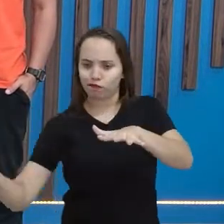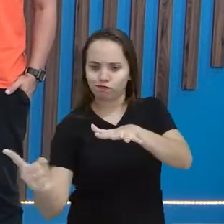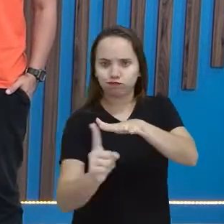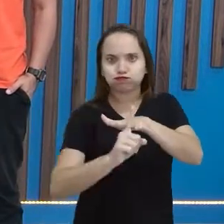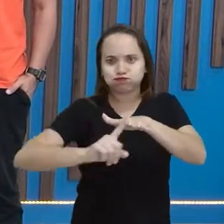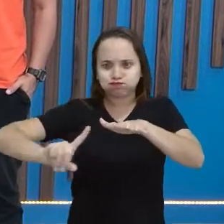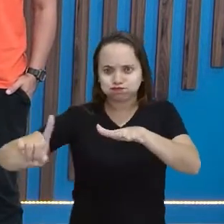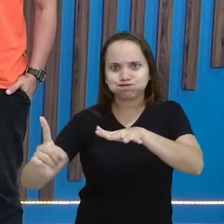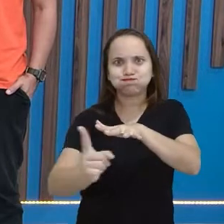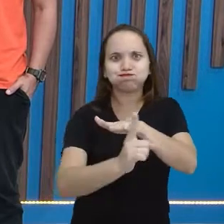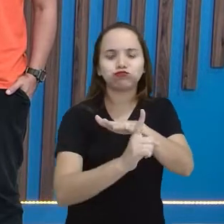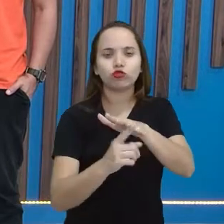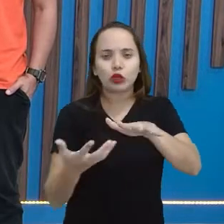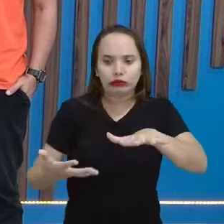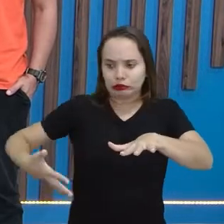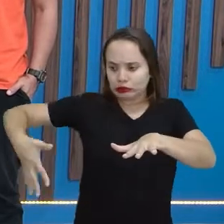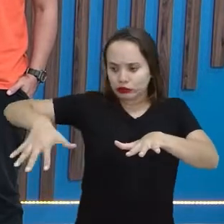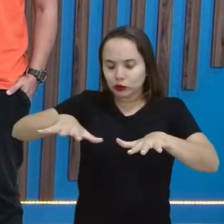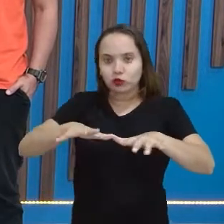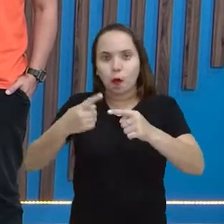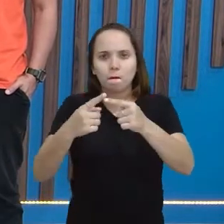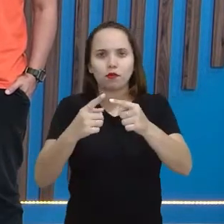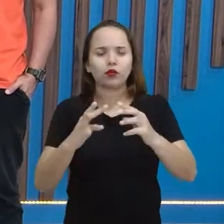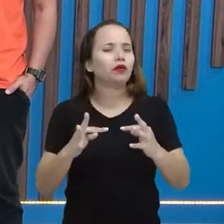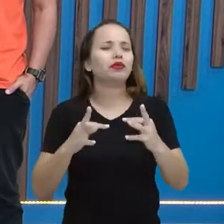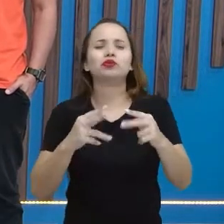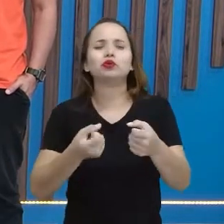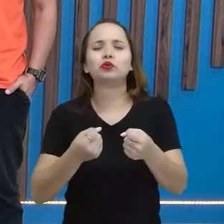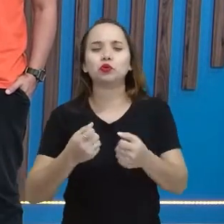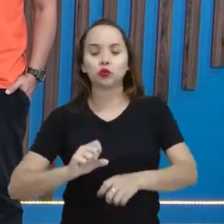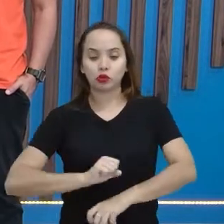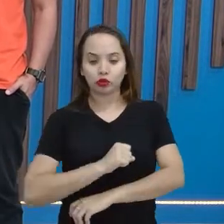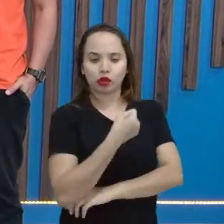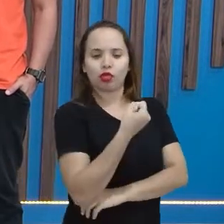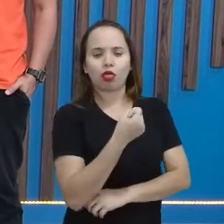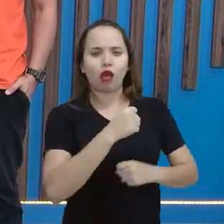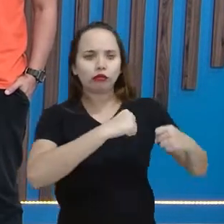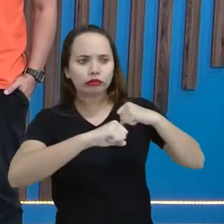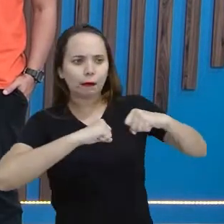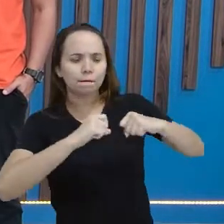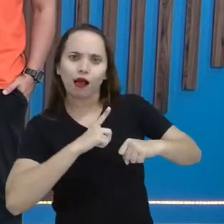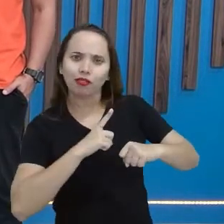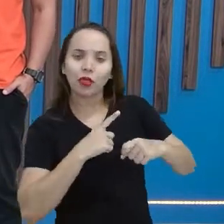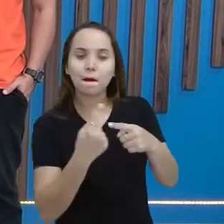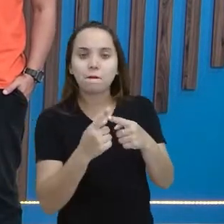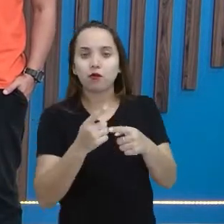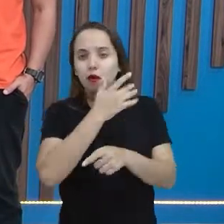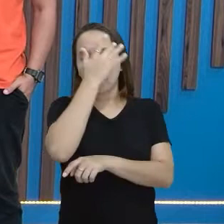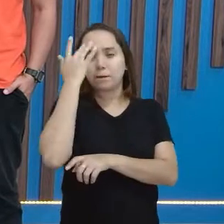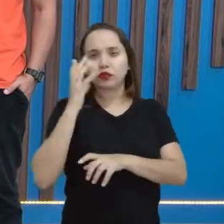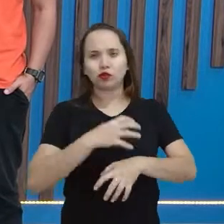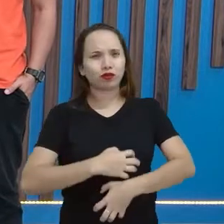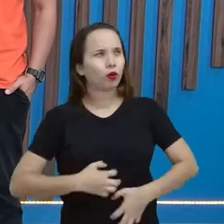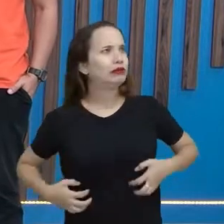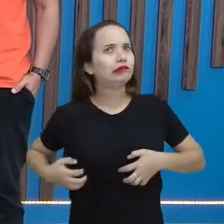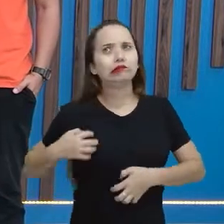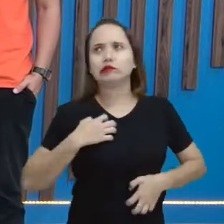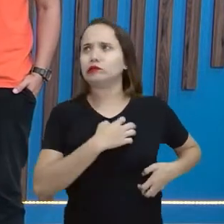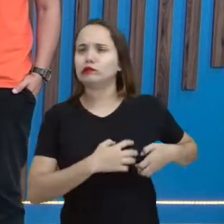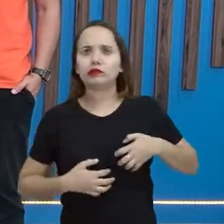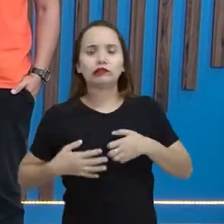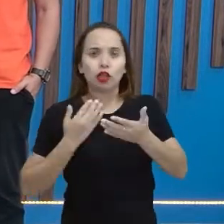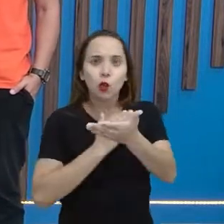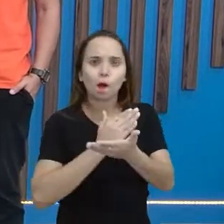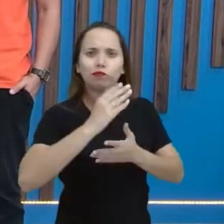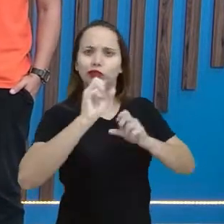pessoas que foram se incomodando e não concordando com o que se dizia, tá? Então, na nossa época, enquanto estudantes, era